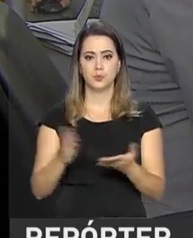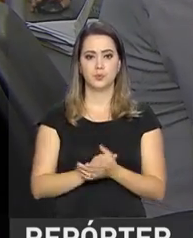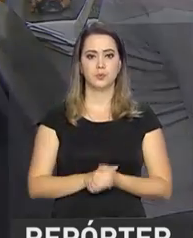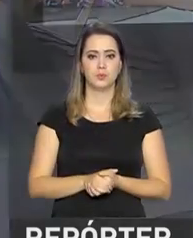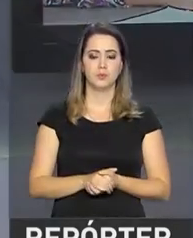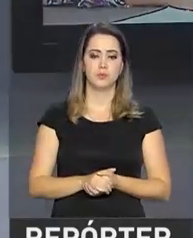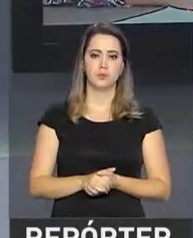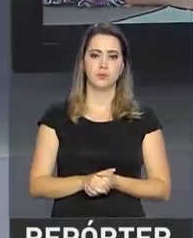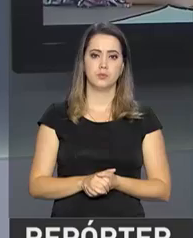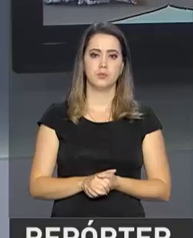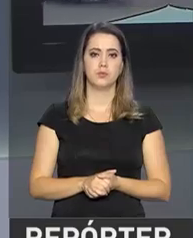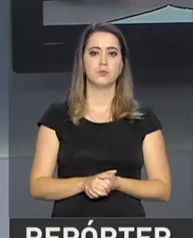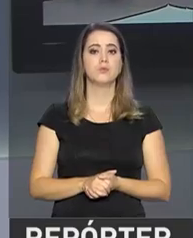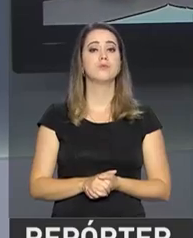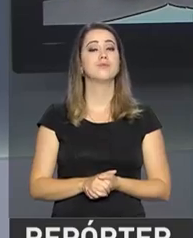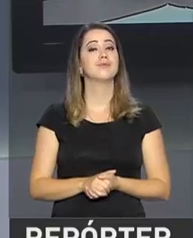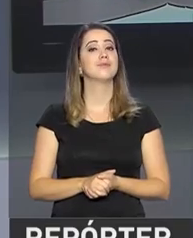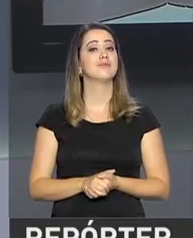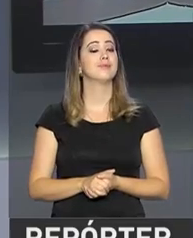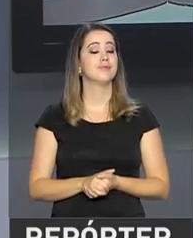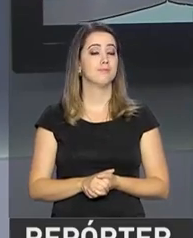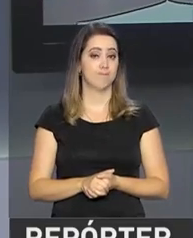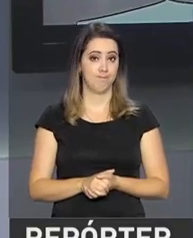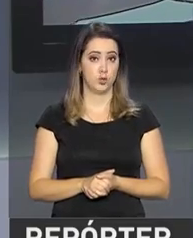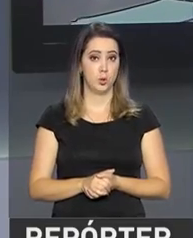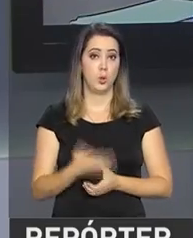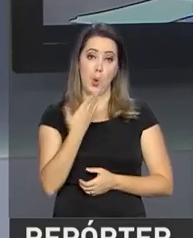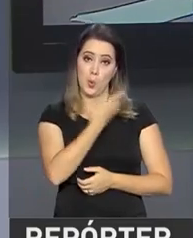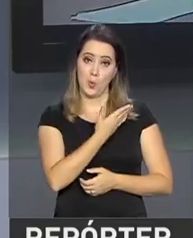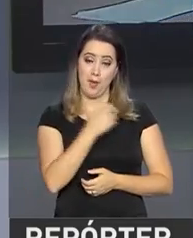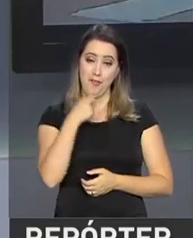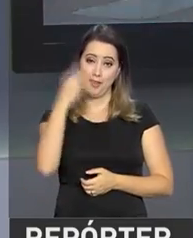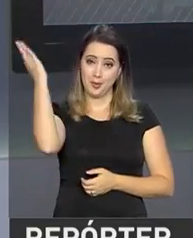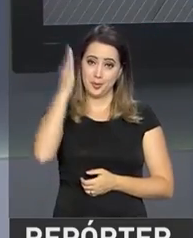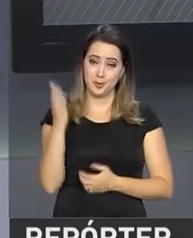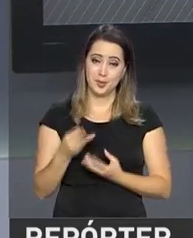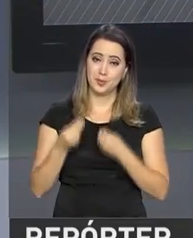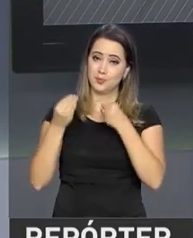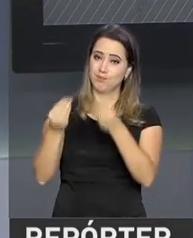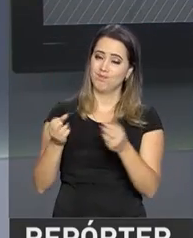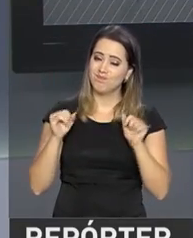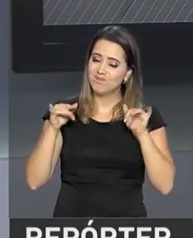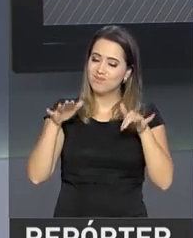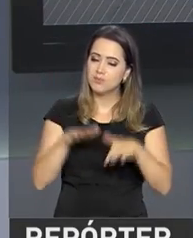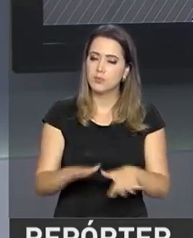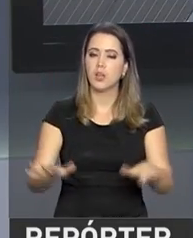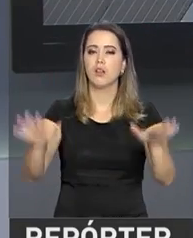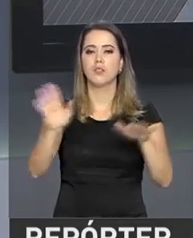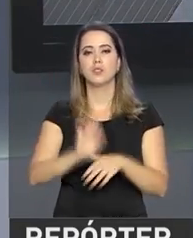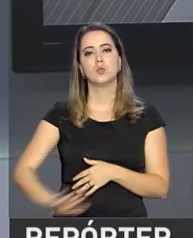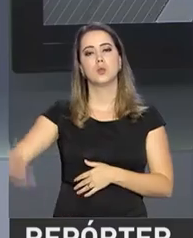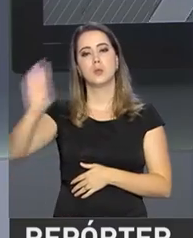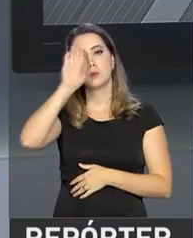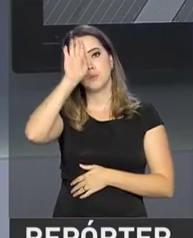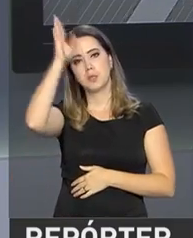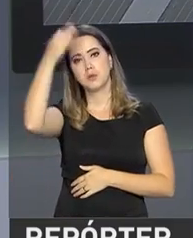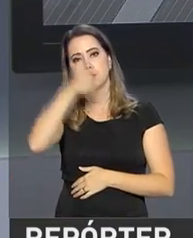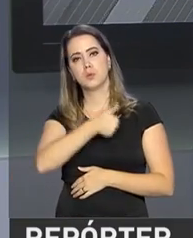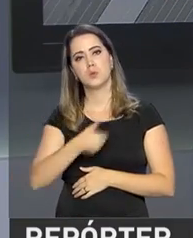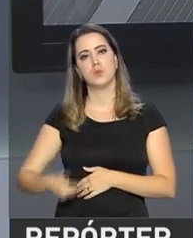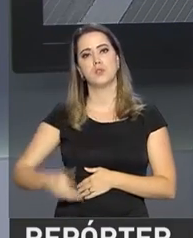eo ministério da saúde o programa a voz do brasil leva aos brasileiros as principais notícias do governo